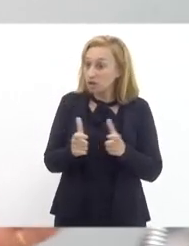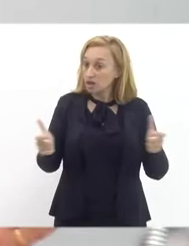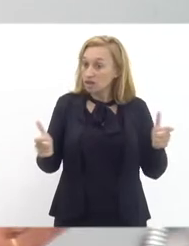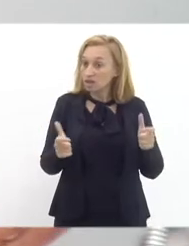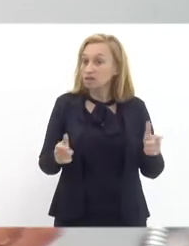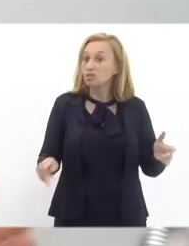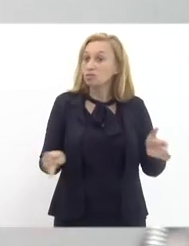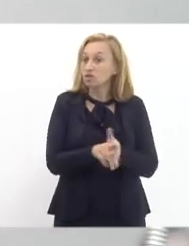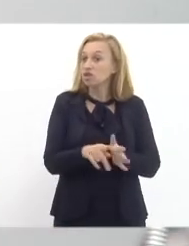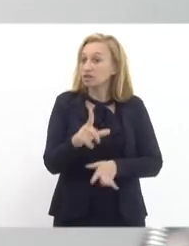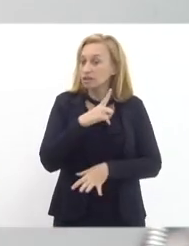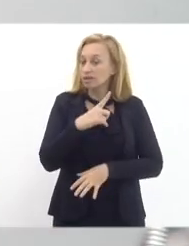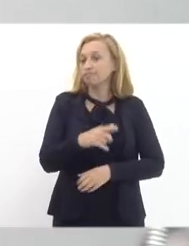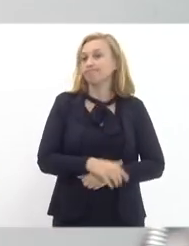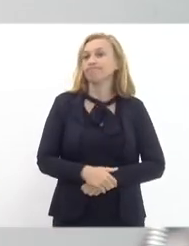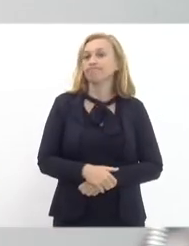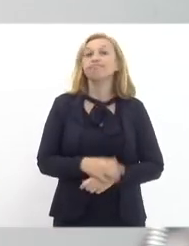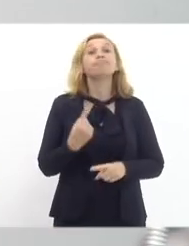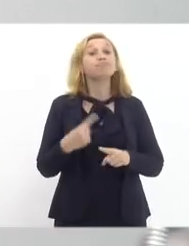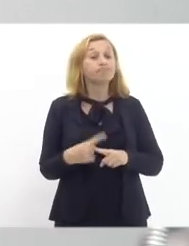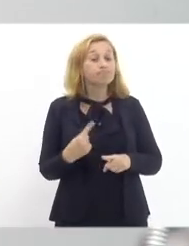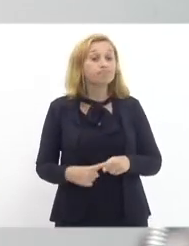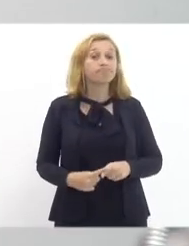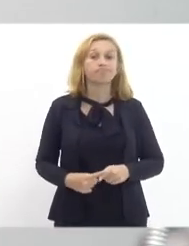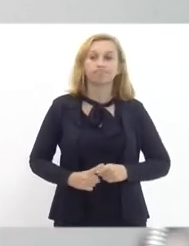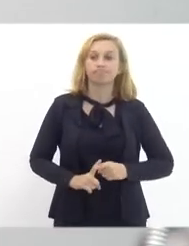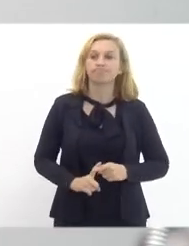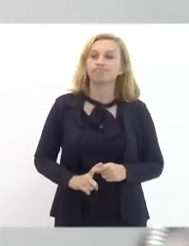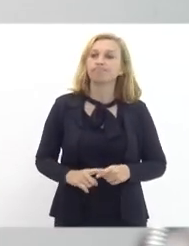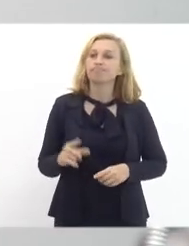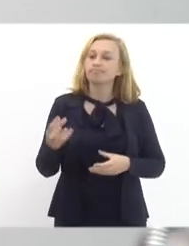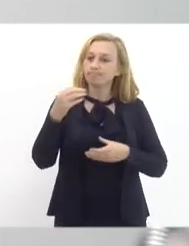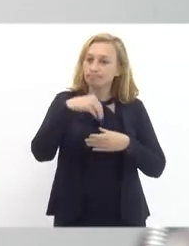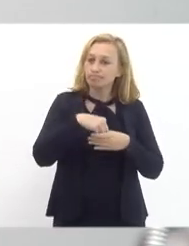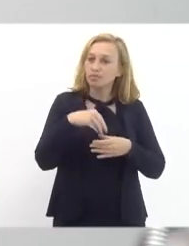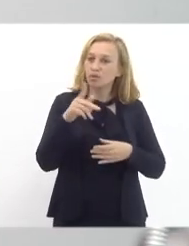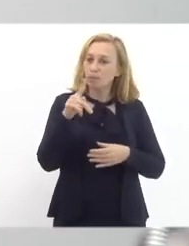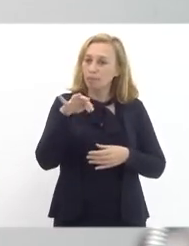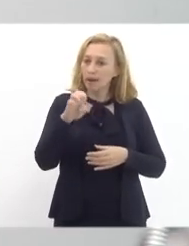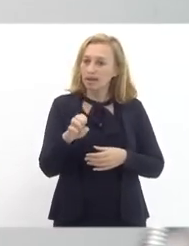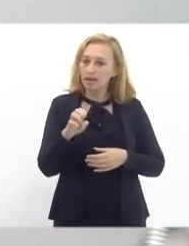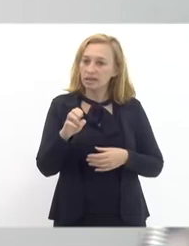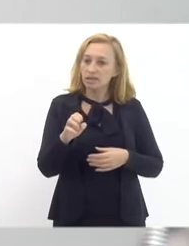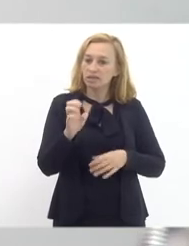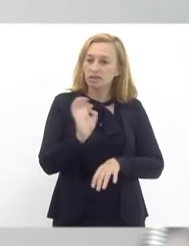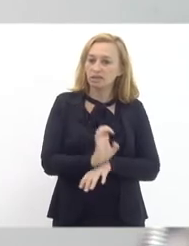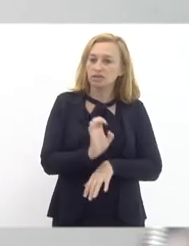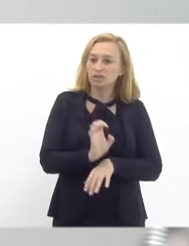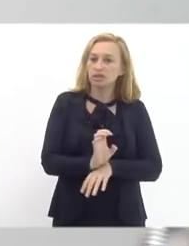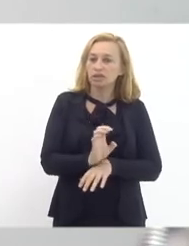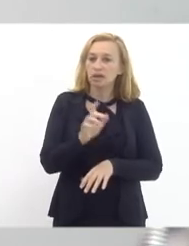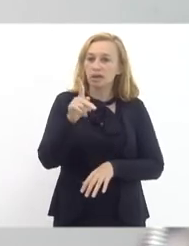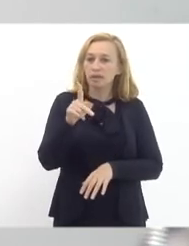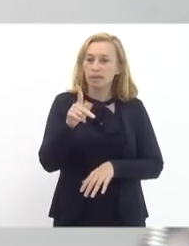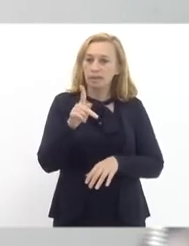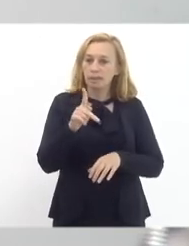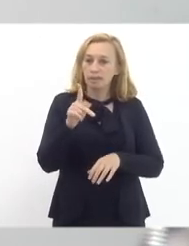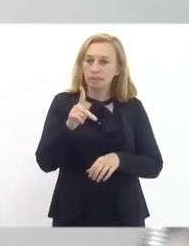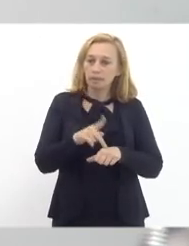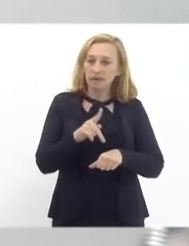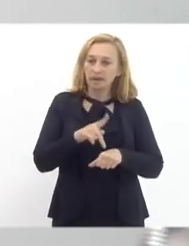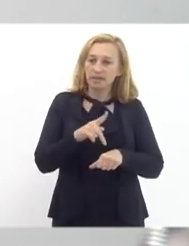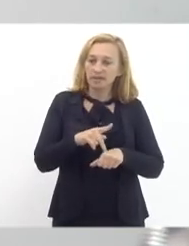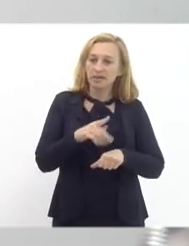tem. Porque dali nós temos, dentro, só o Parque Estadual da Pedra Branca, são 23 trilhas, algumas ainda